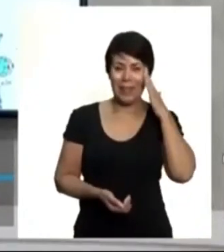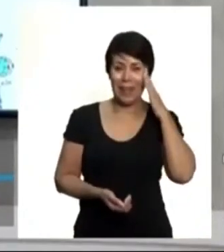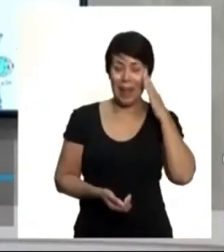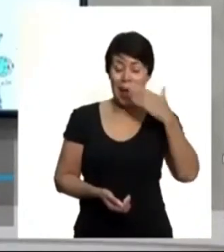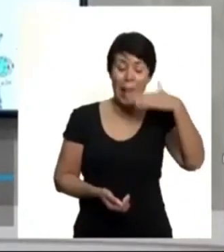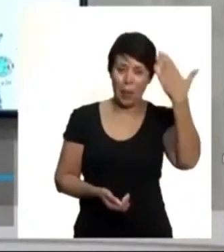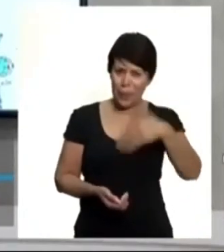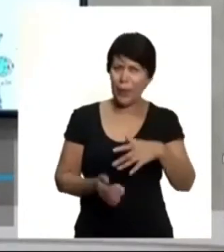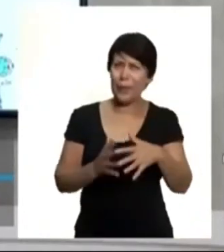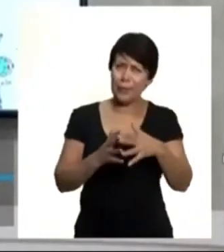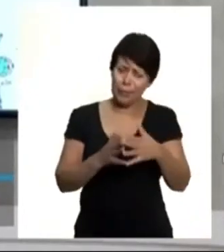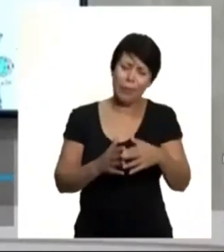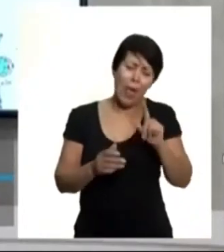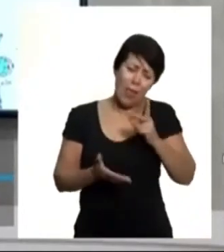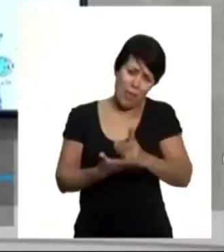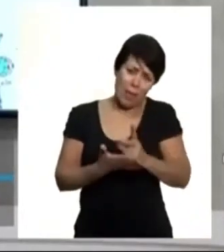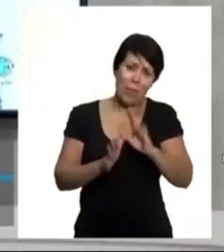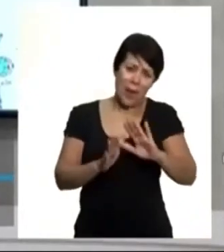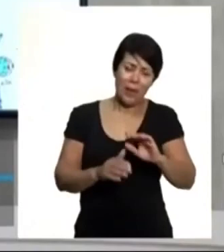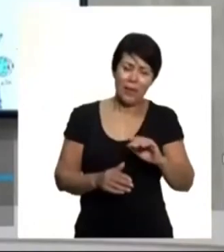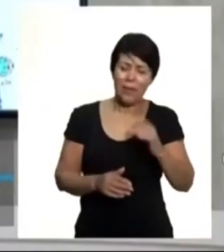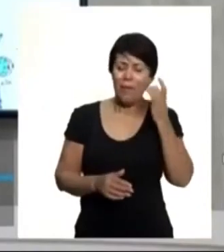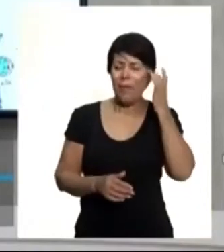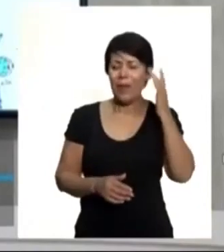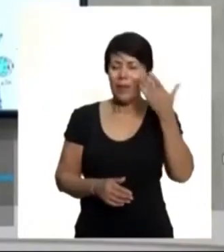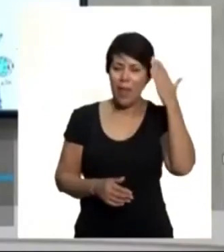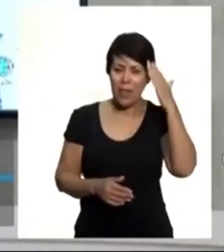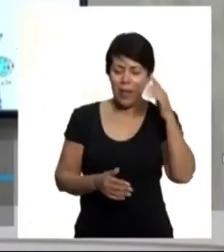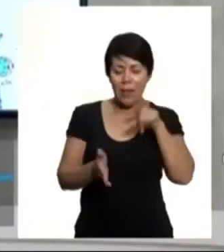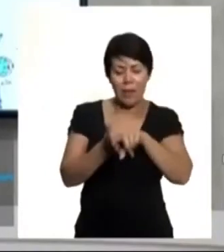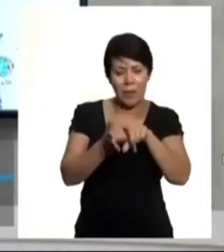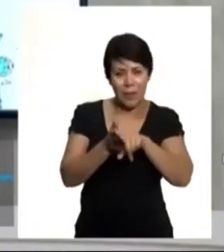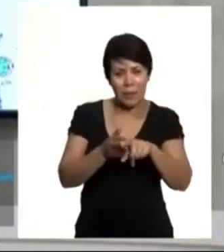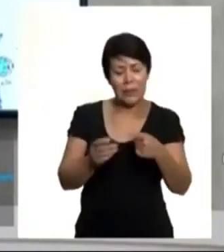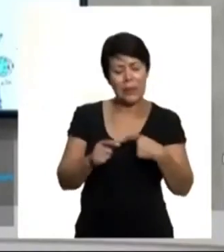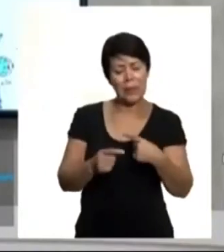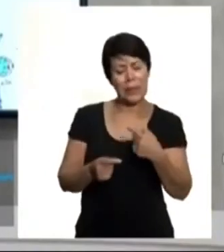ser complexa, mas fica mais fácil entender as questões, dialogar com as